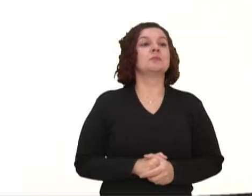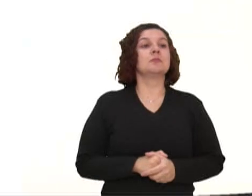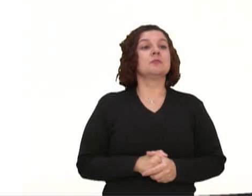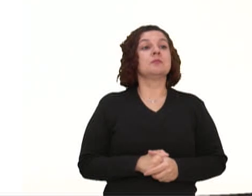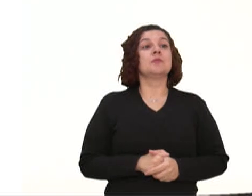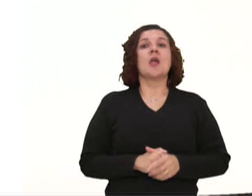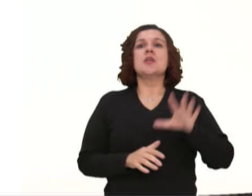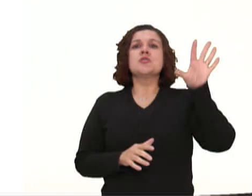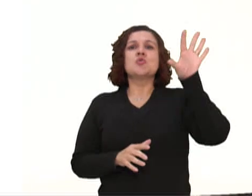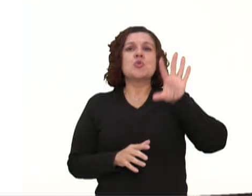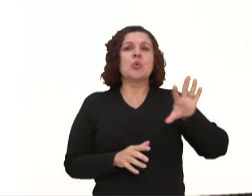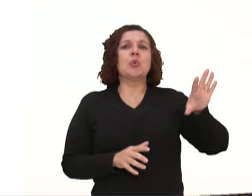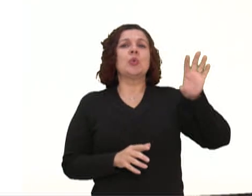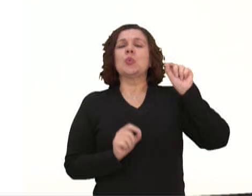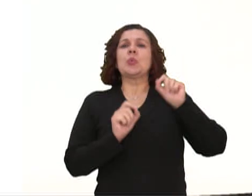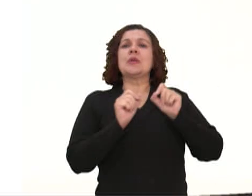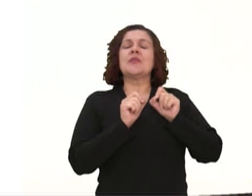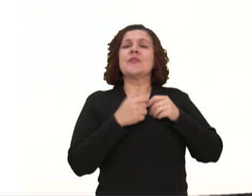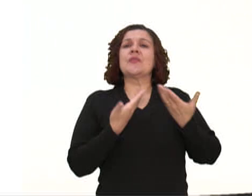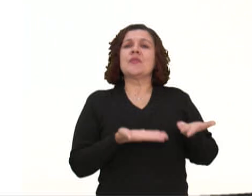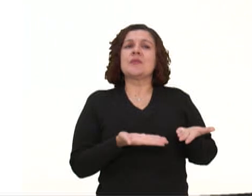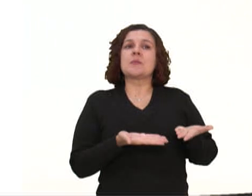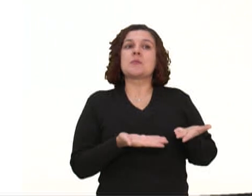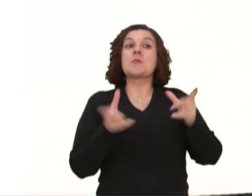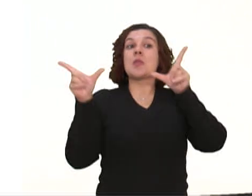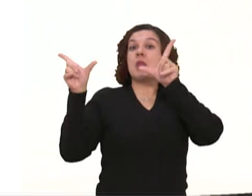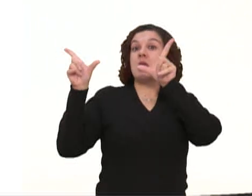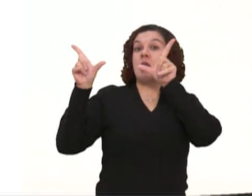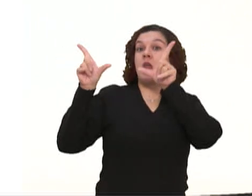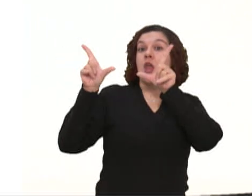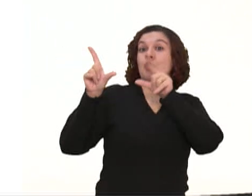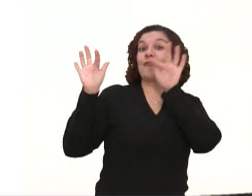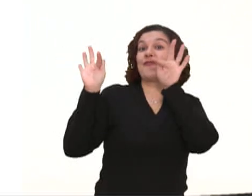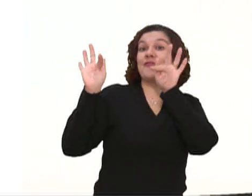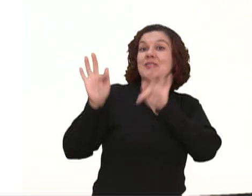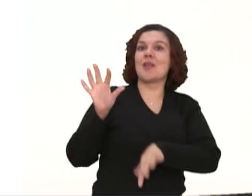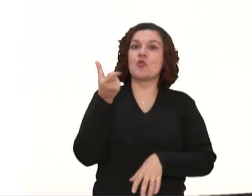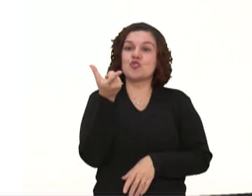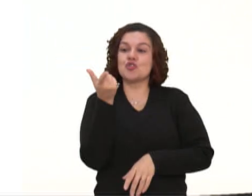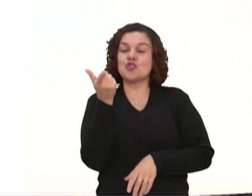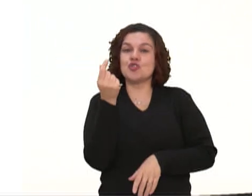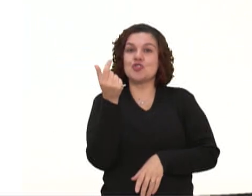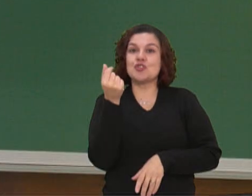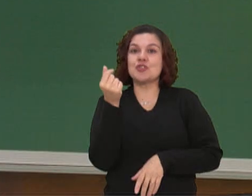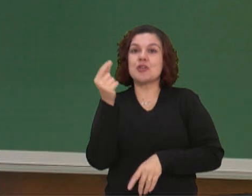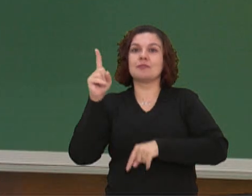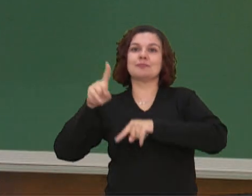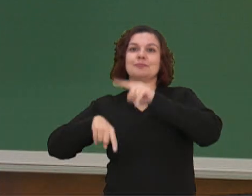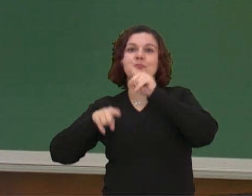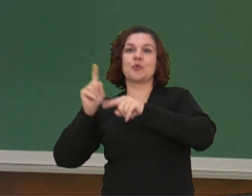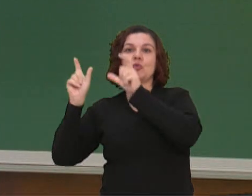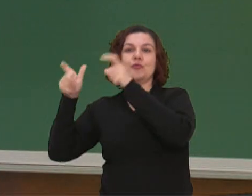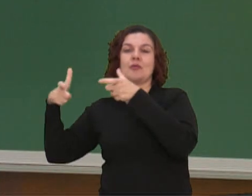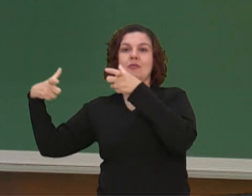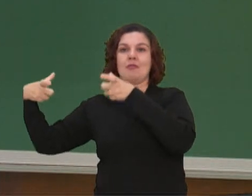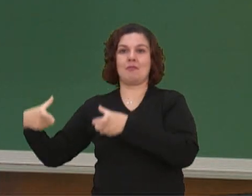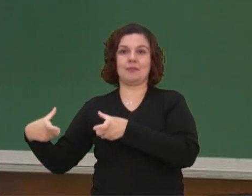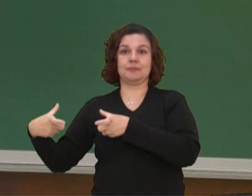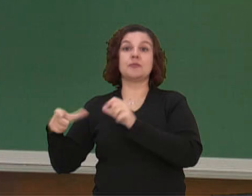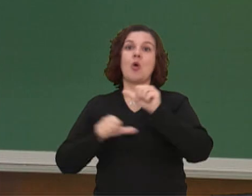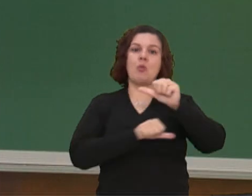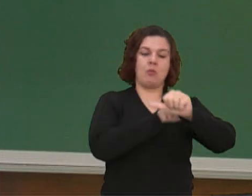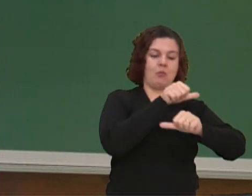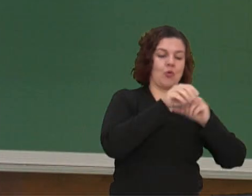que tudo isso aqui faz? Reduz o preço final dos produtos. Ou seja, eu mudo a minha empresa para